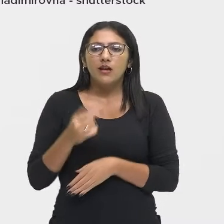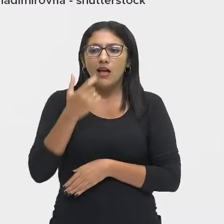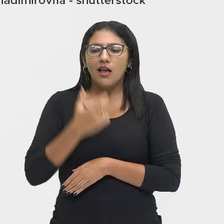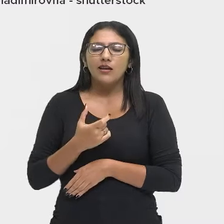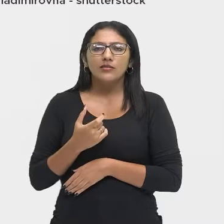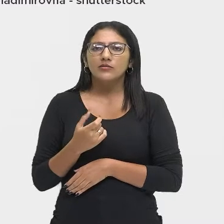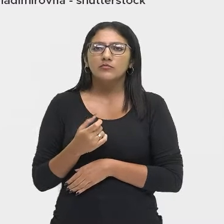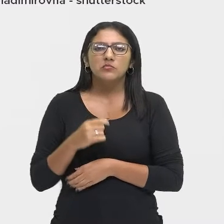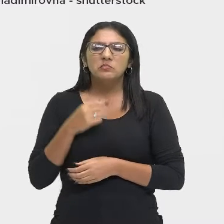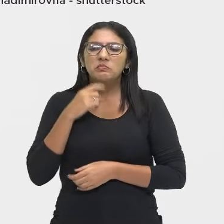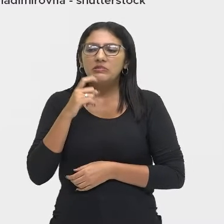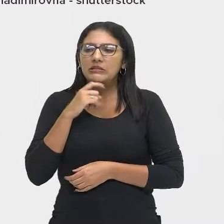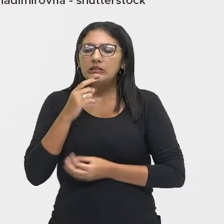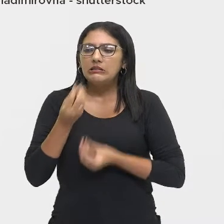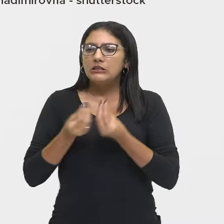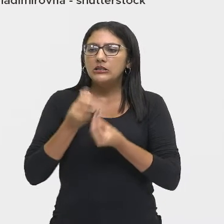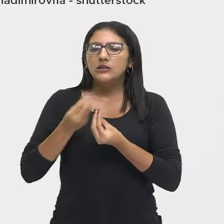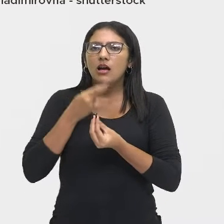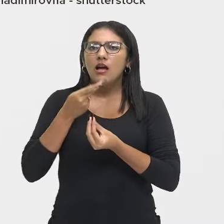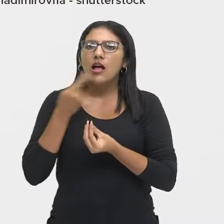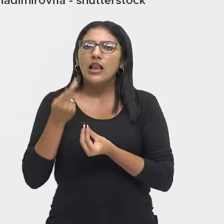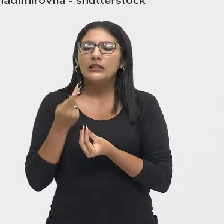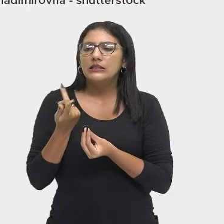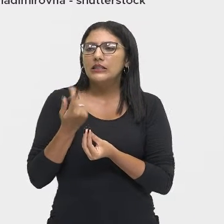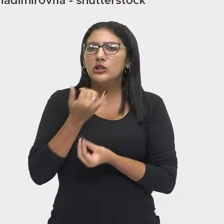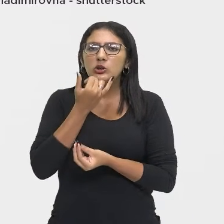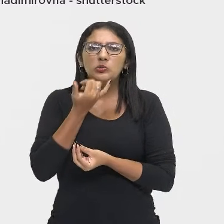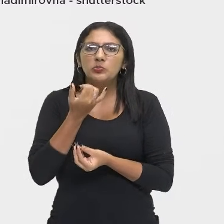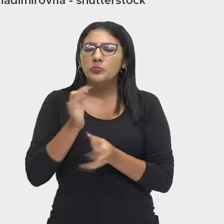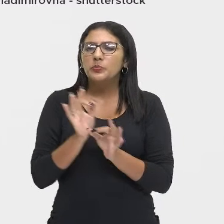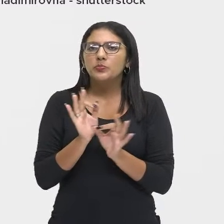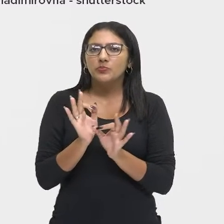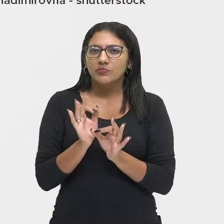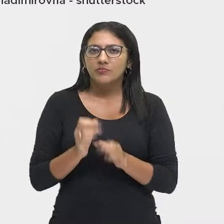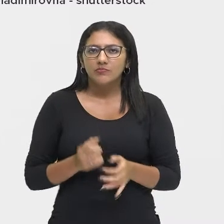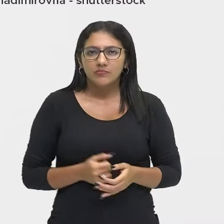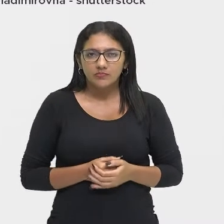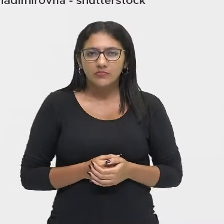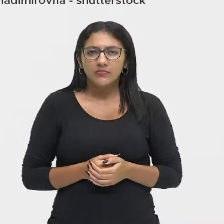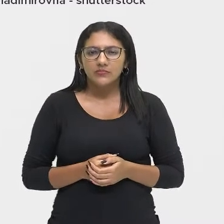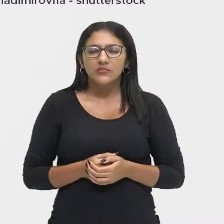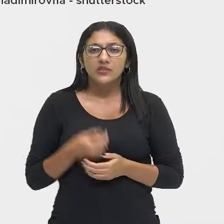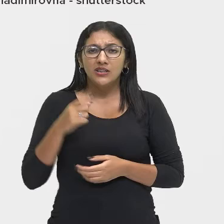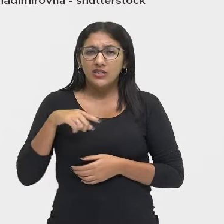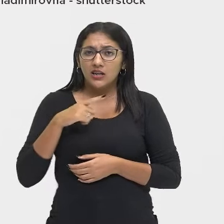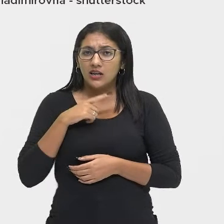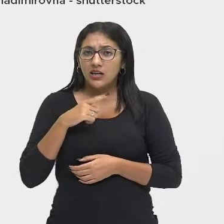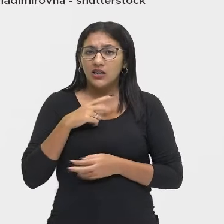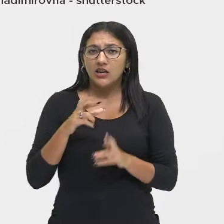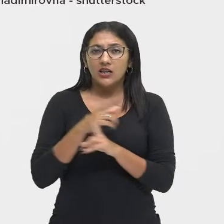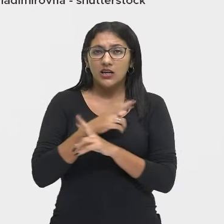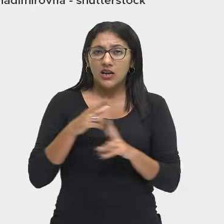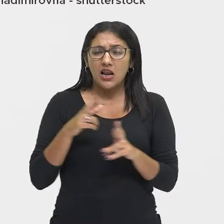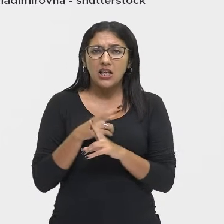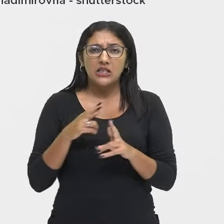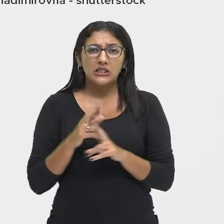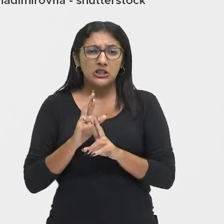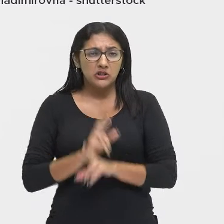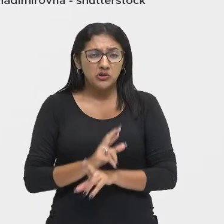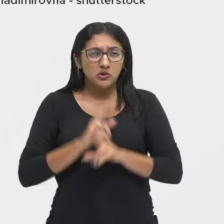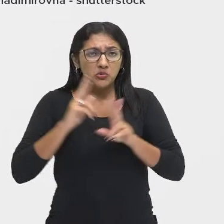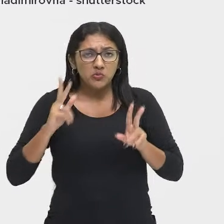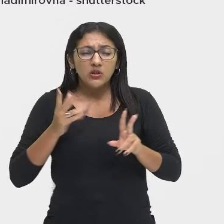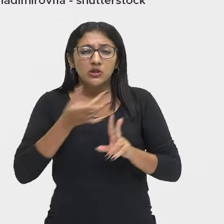direito à própria defesa. Nesse contexto, a prática de surtir efeito contrário ao que